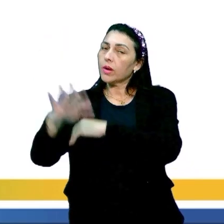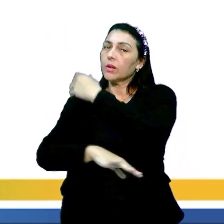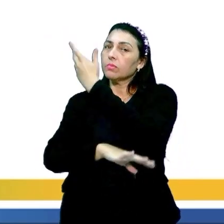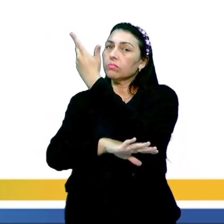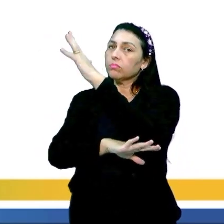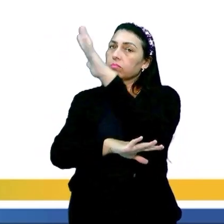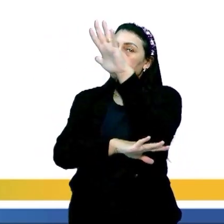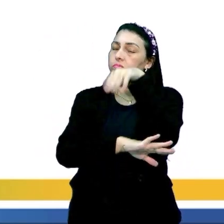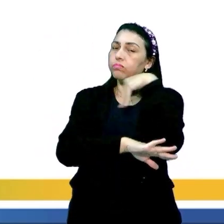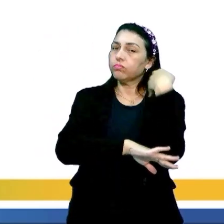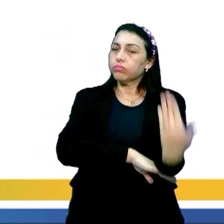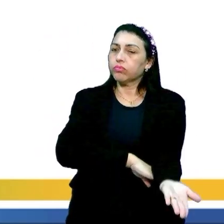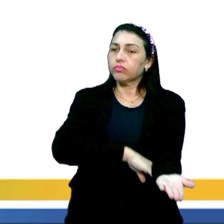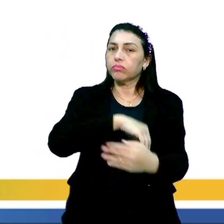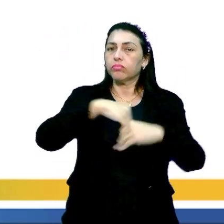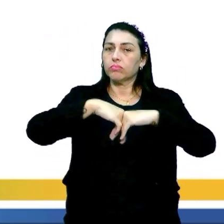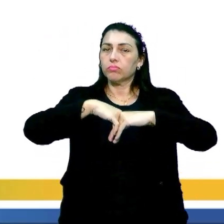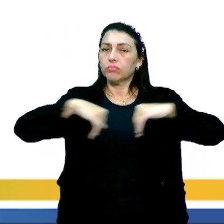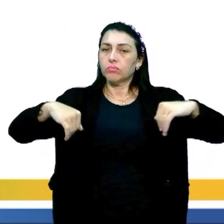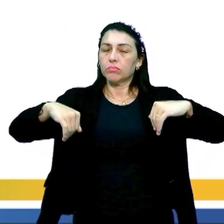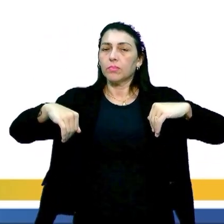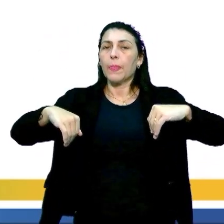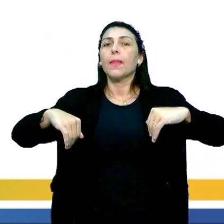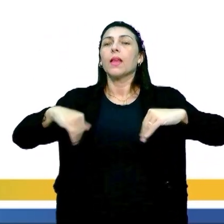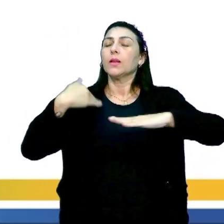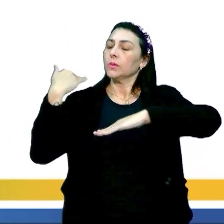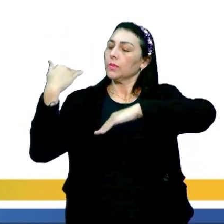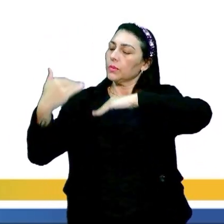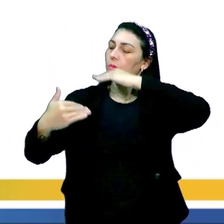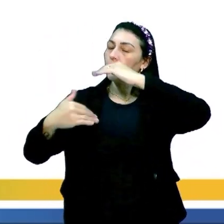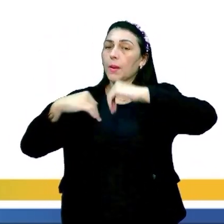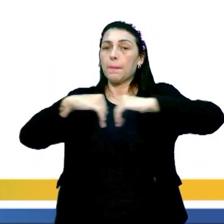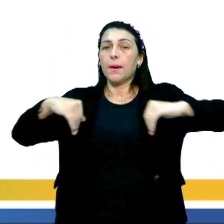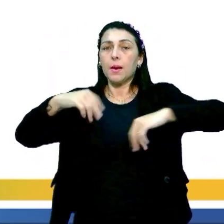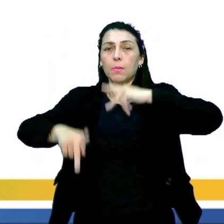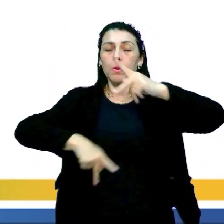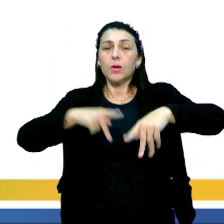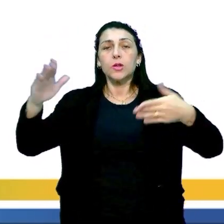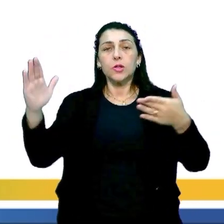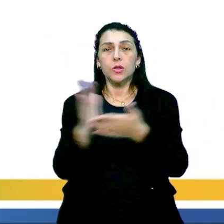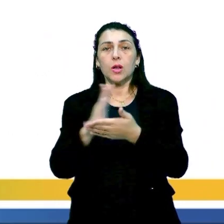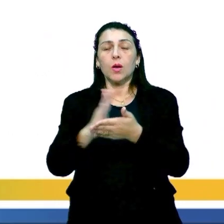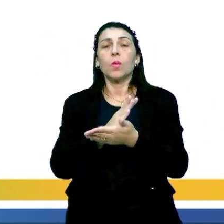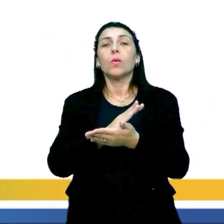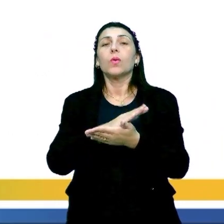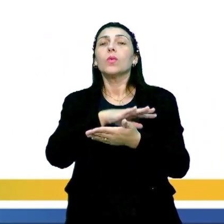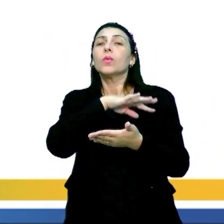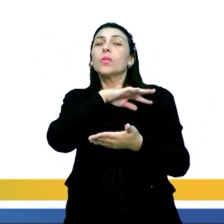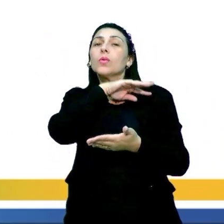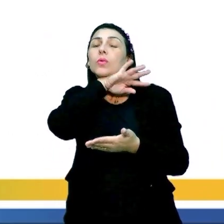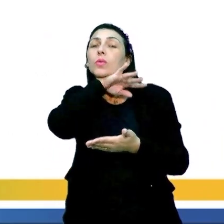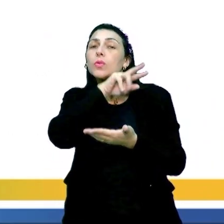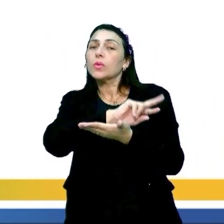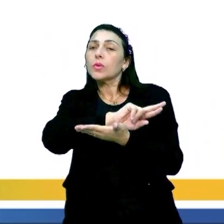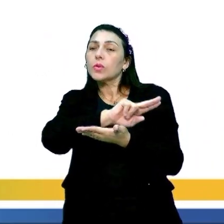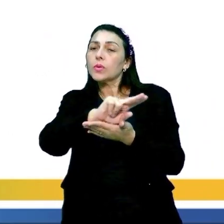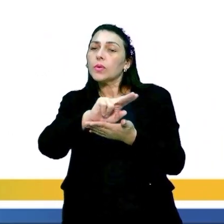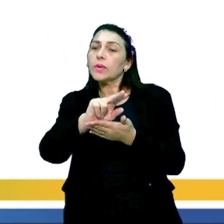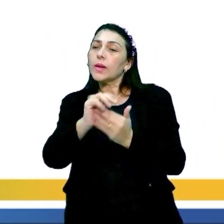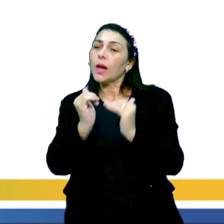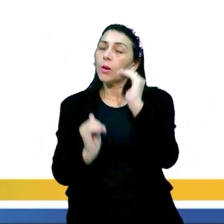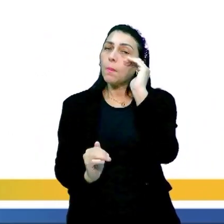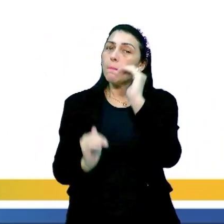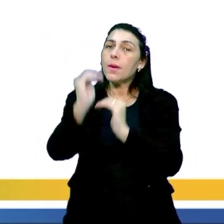é partida ao meio. Esse processo separa populações de algumas espécies e aumenta o risco de elas